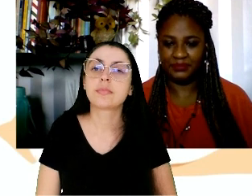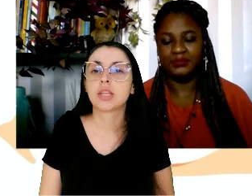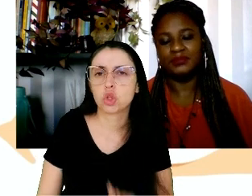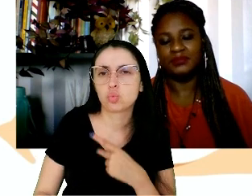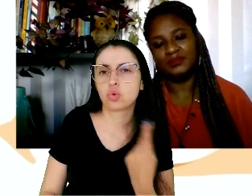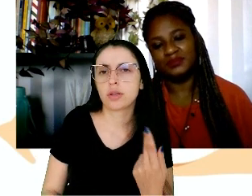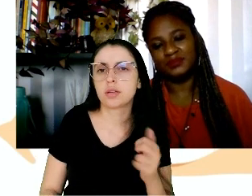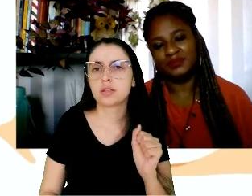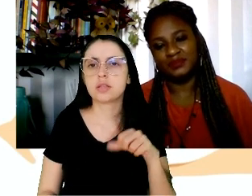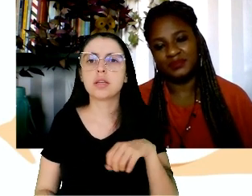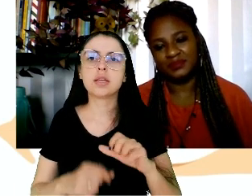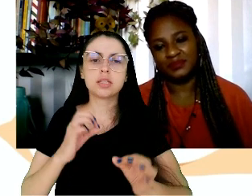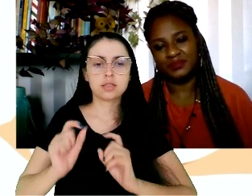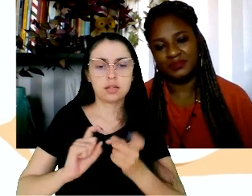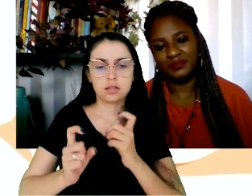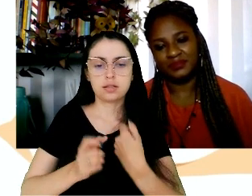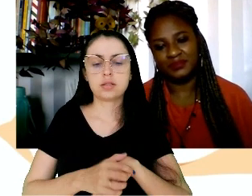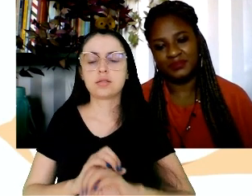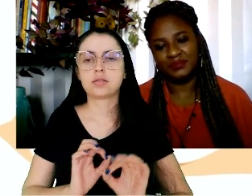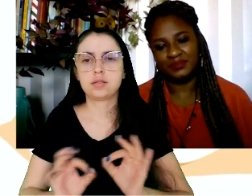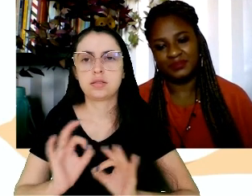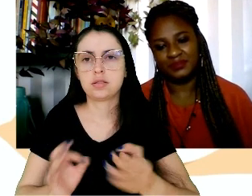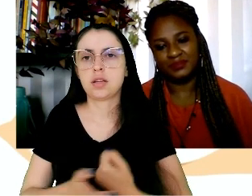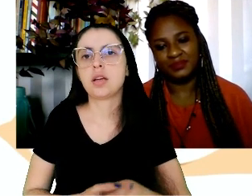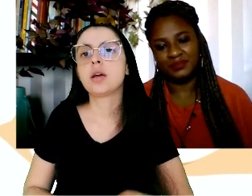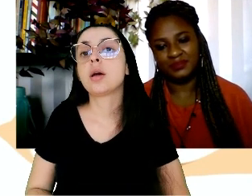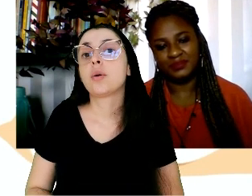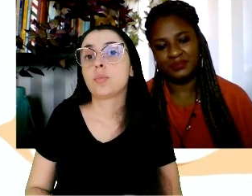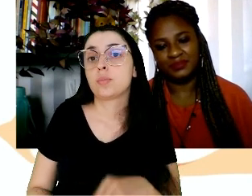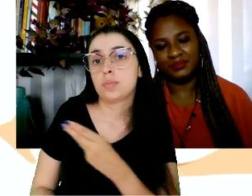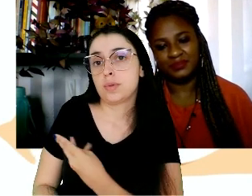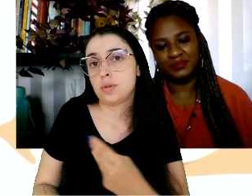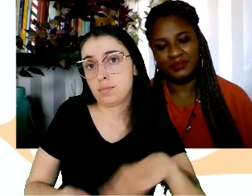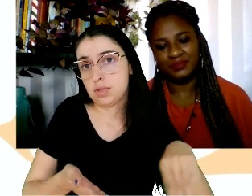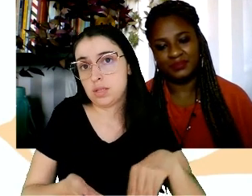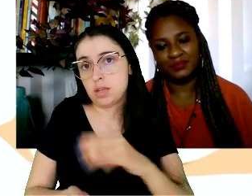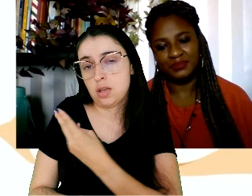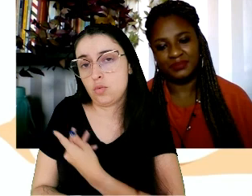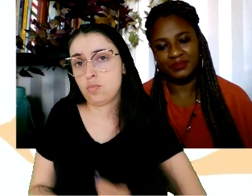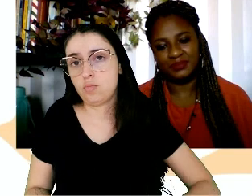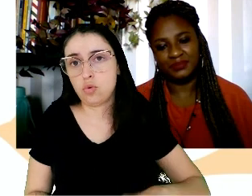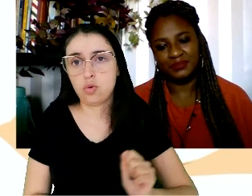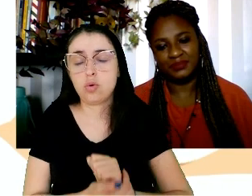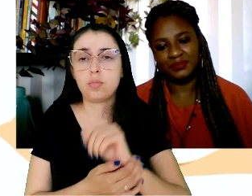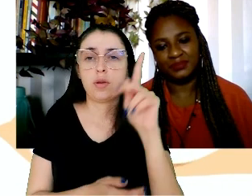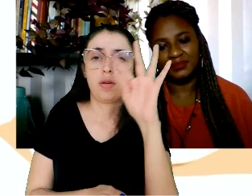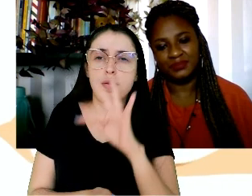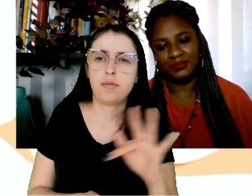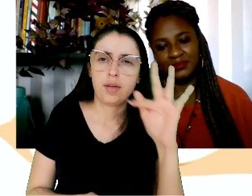sistemas, trabalho no Ministério Público Federal, no Centro de Excelência de Desenvolvimento de Software,